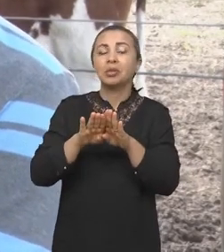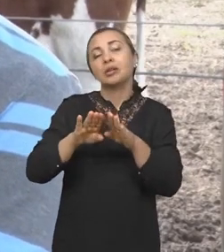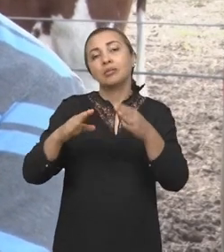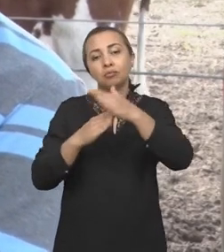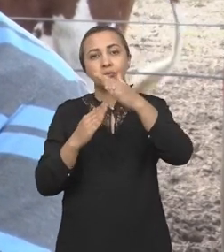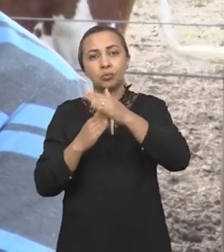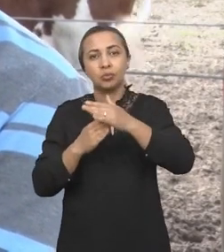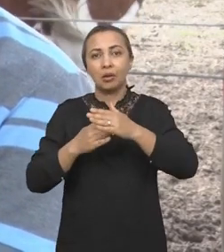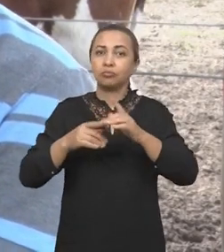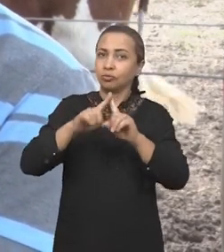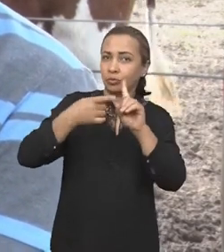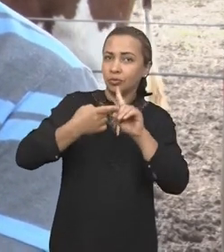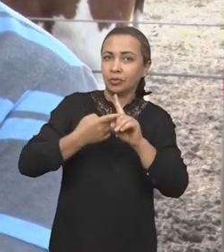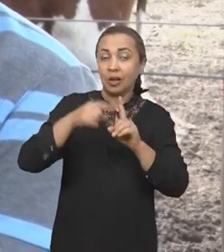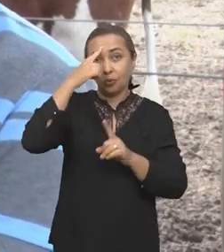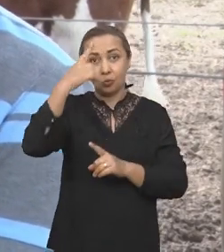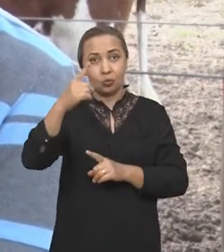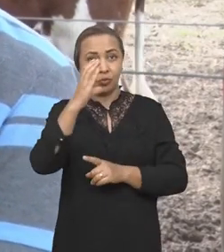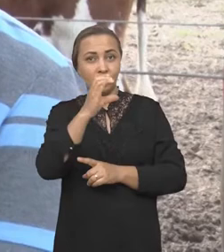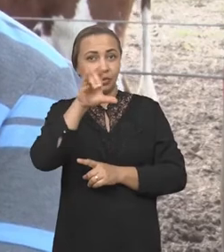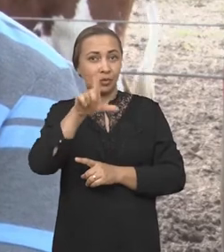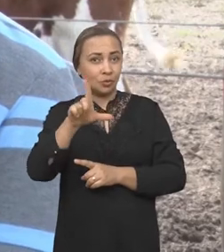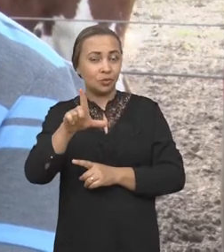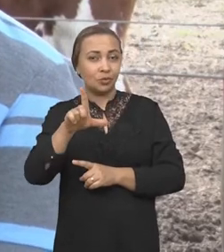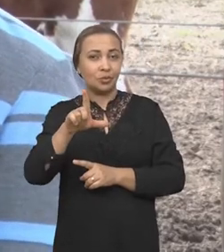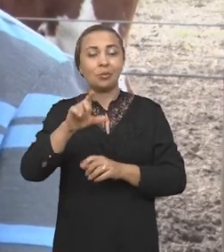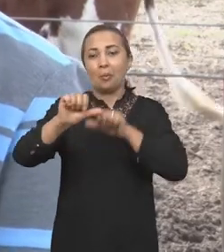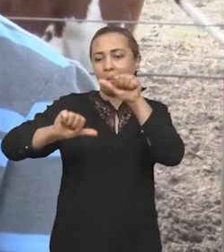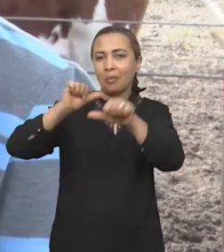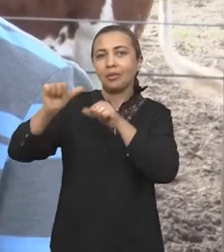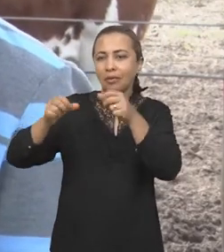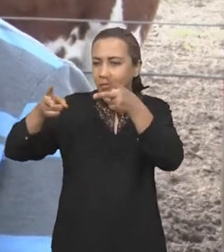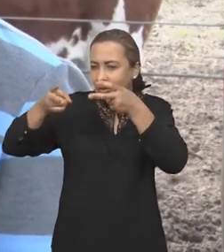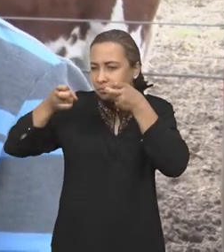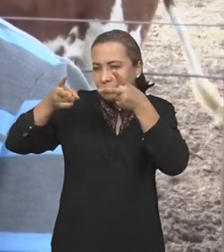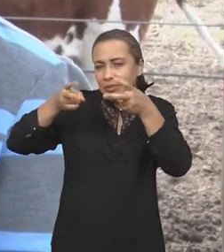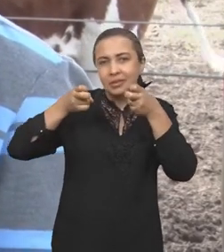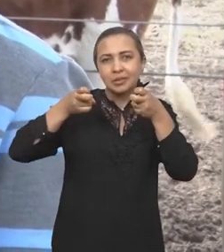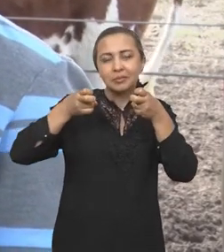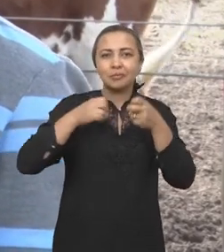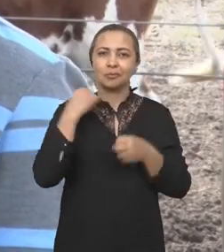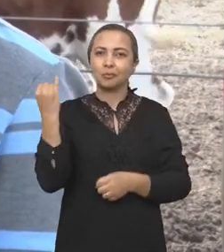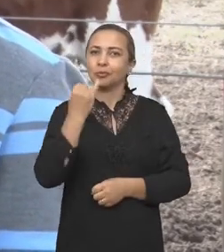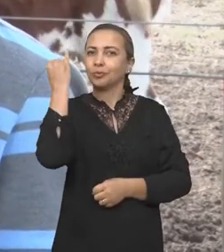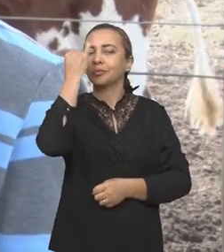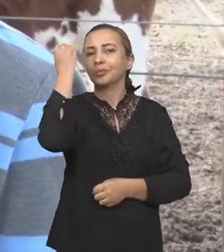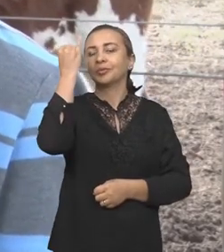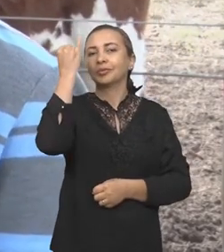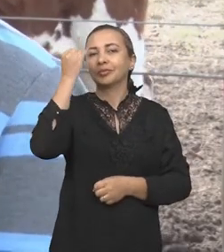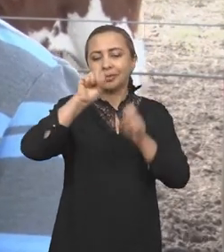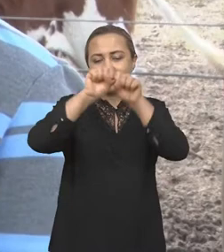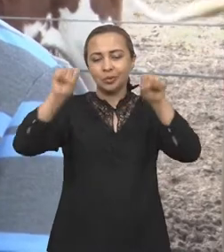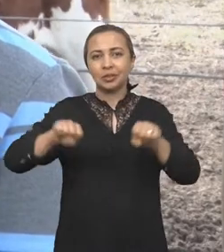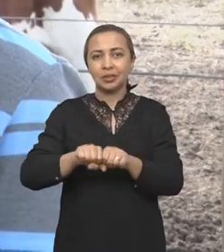reprodutivo. E aí a gente percebeu que no dia do cio, essa alteração era percebida de forma significativa